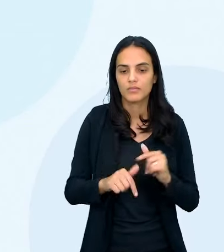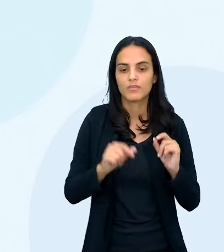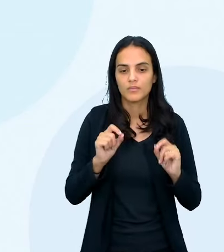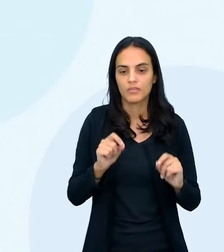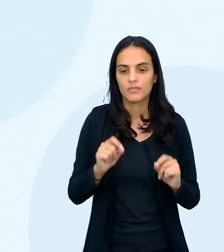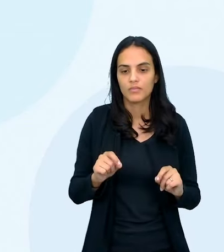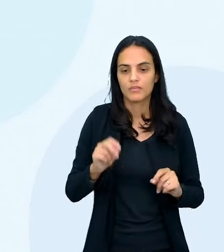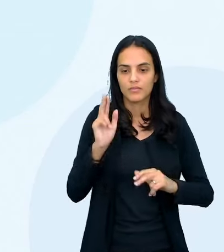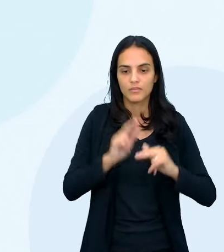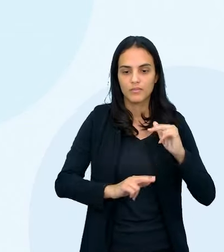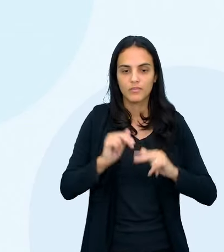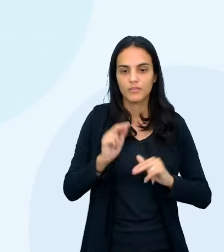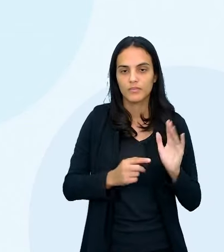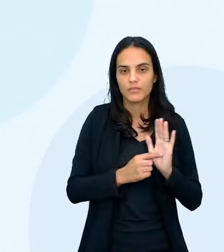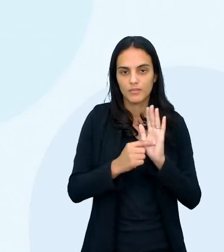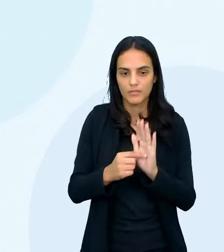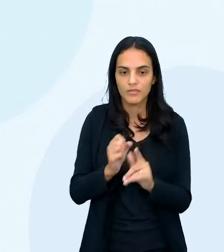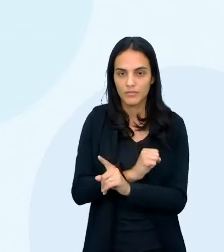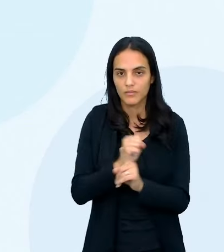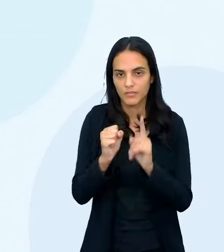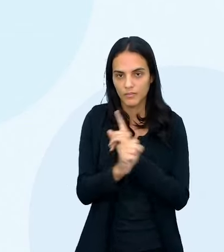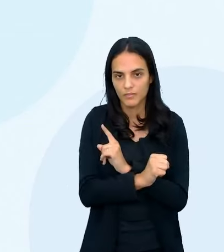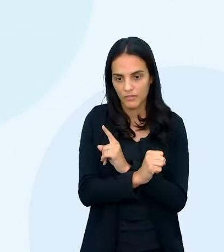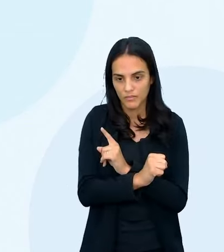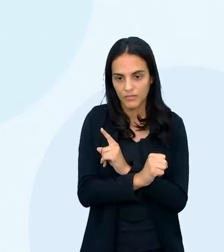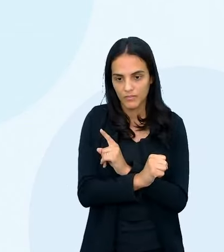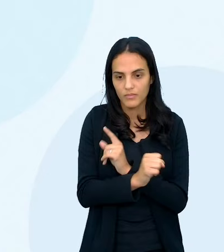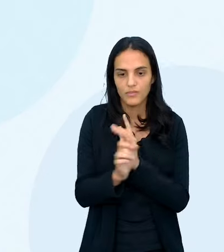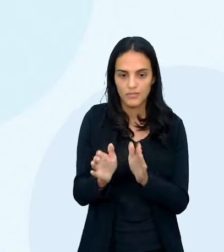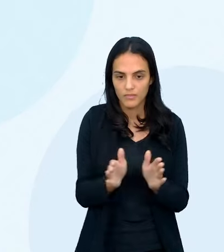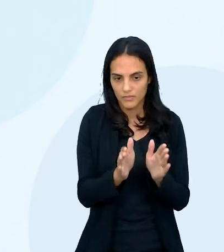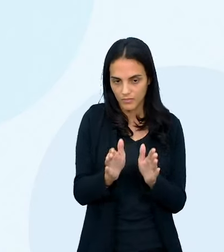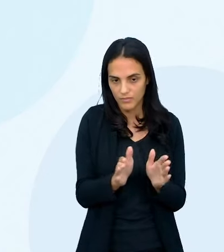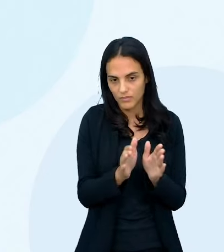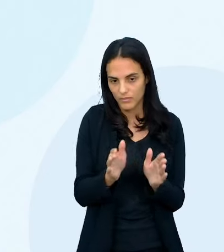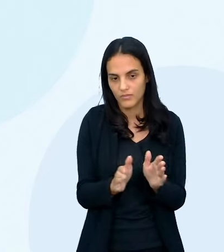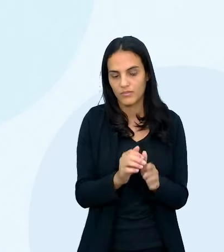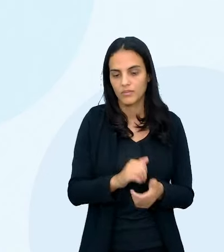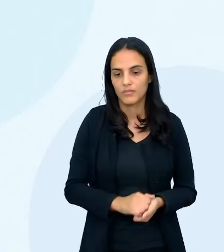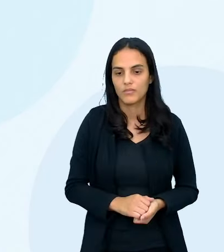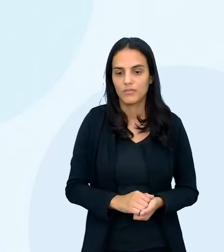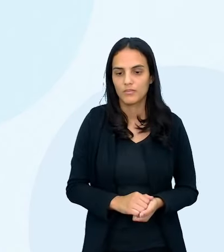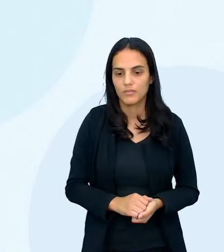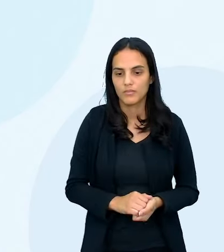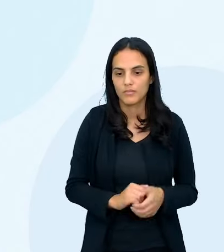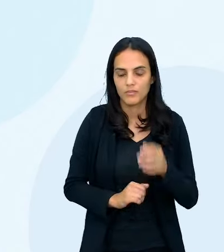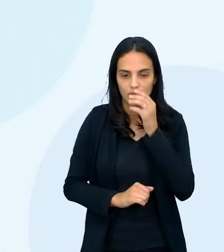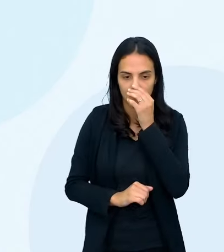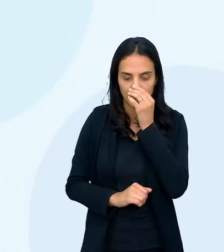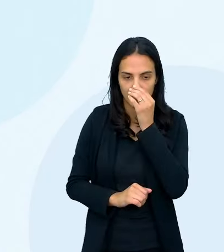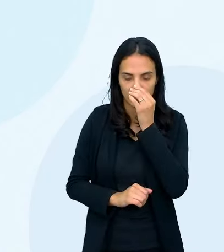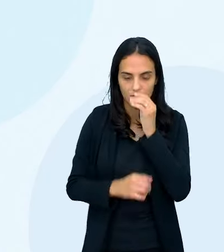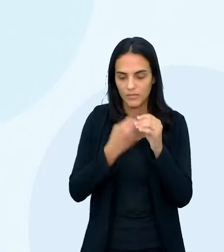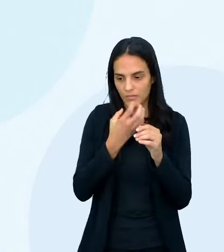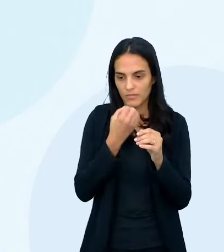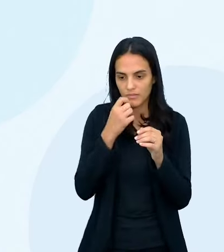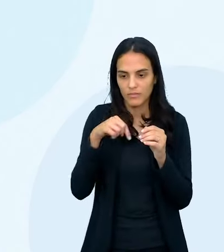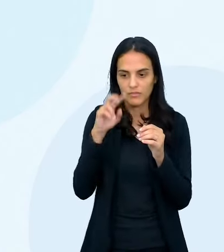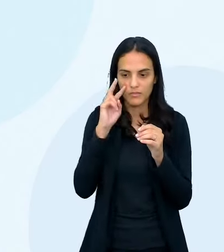aquela materialidade traz da sociedade que a produziu. É bacana a gente ler no decorrer